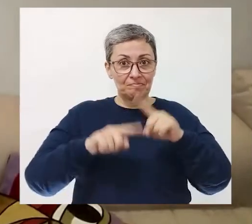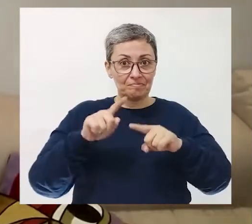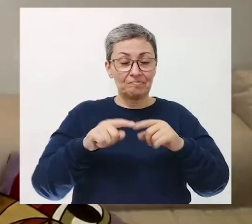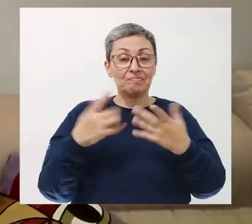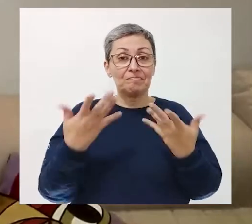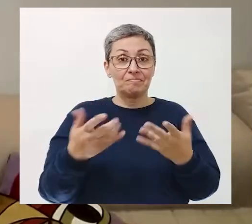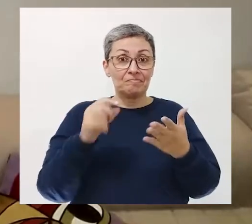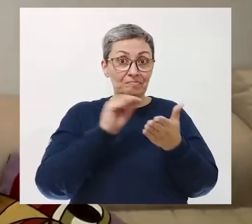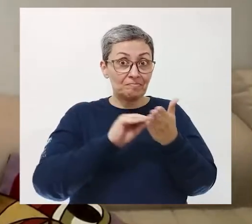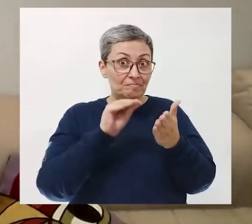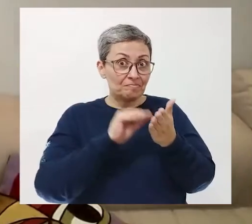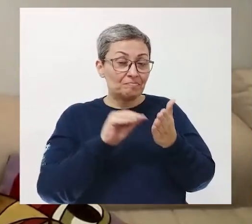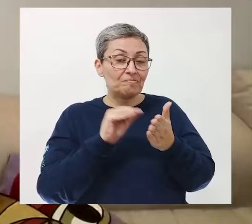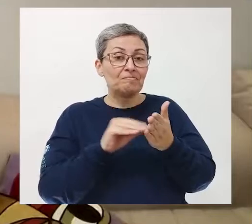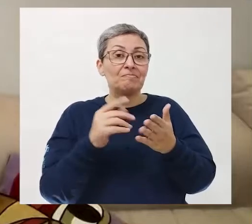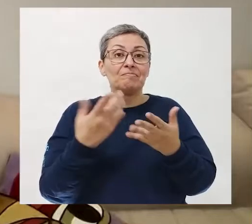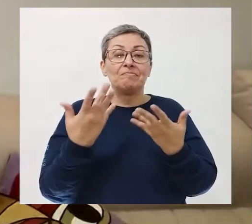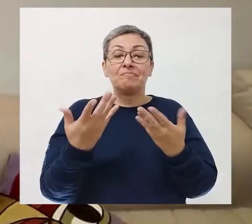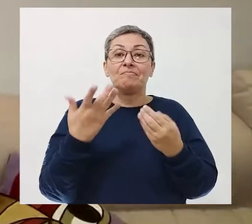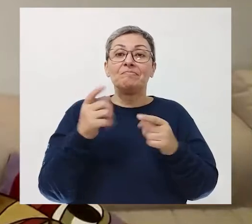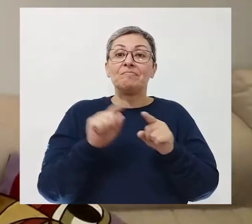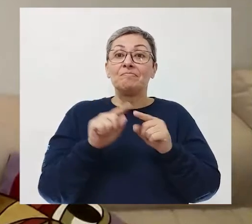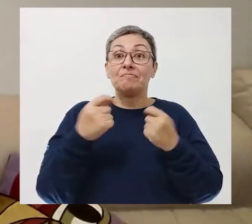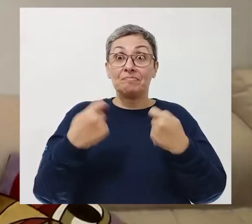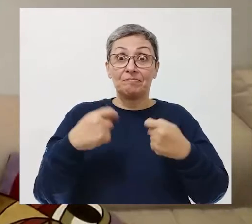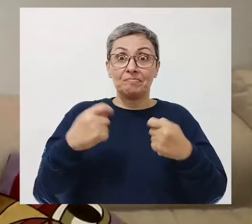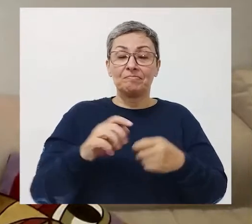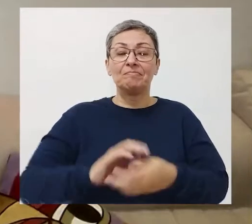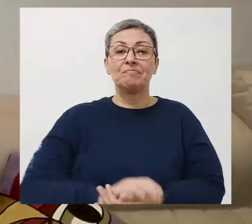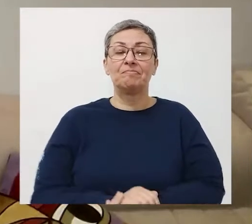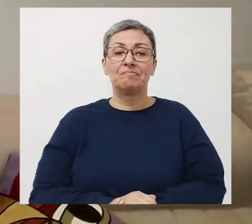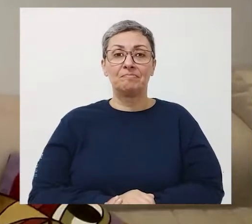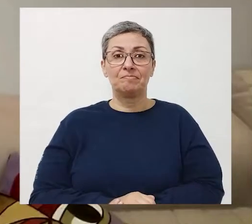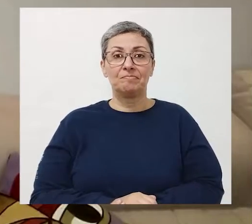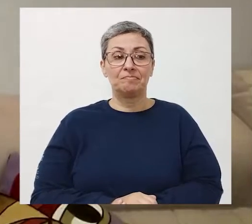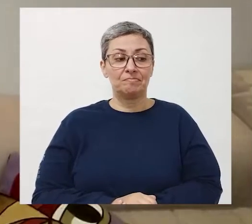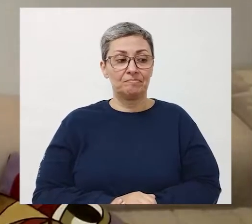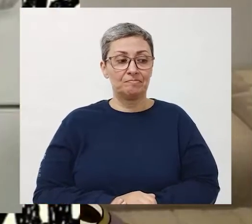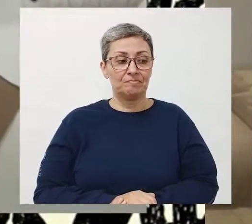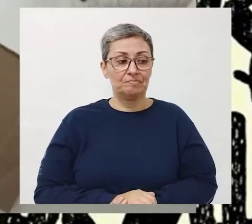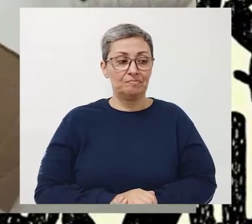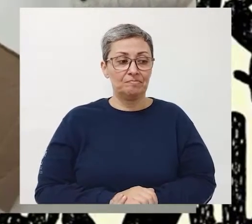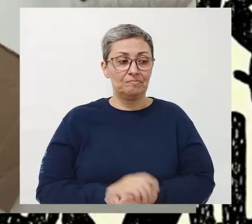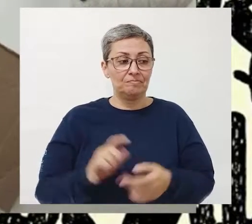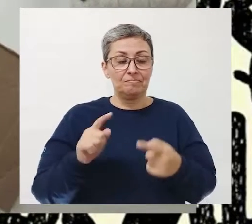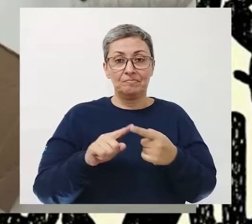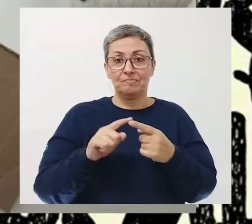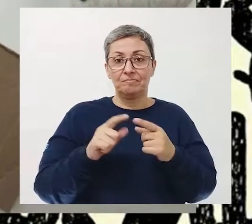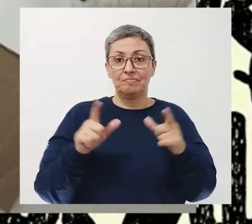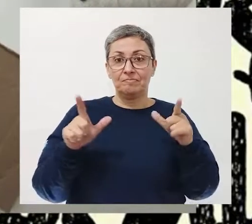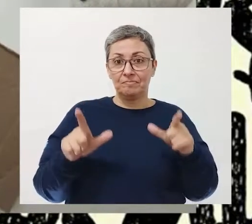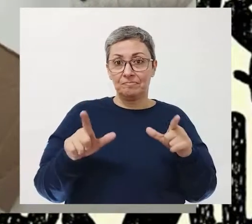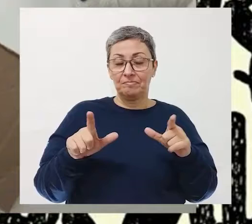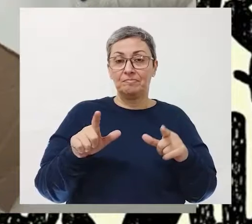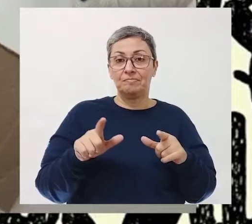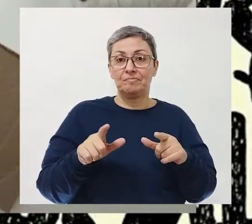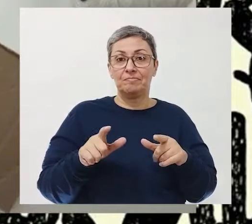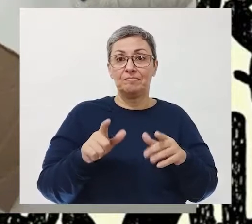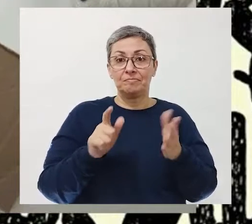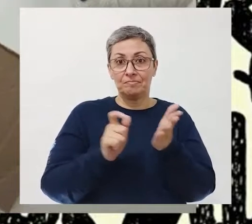Então, anota aí o que vocês vão precisar, tá bom? Ó, um pedaço de